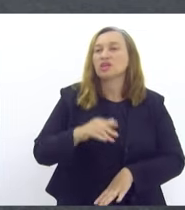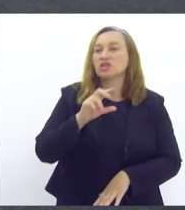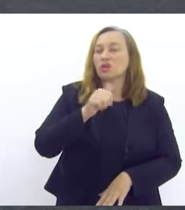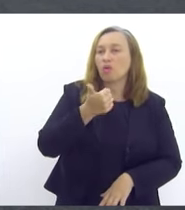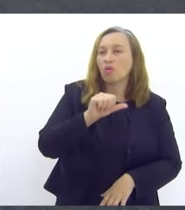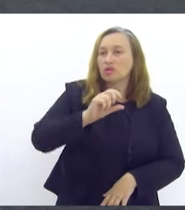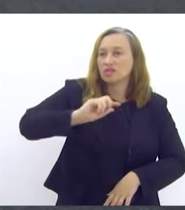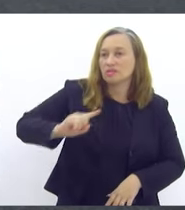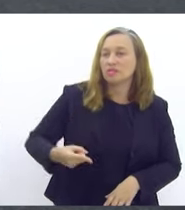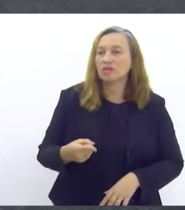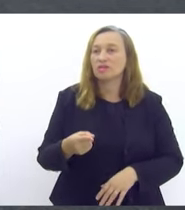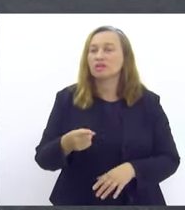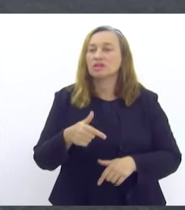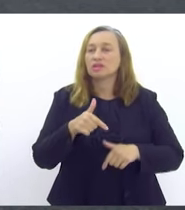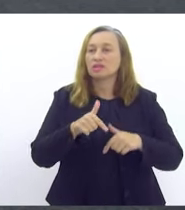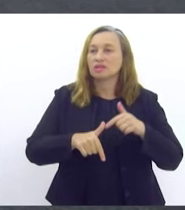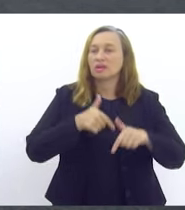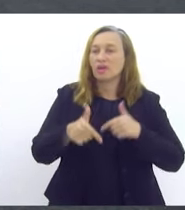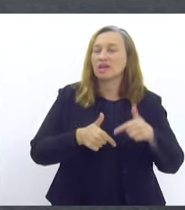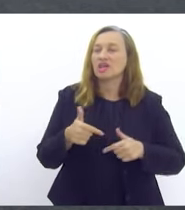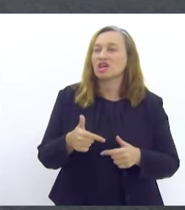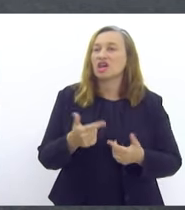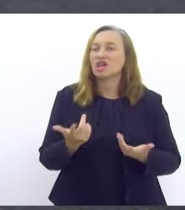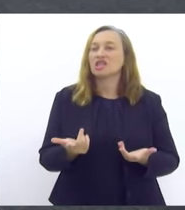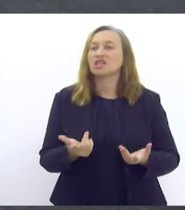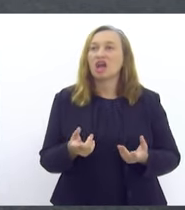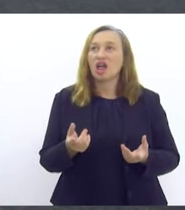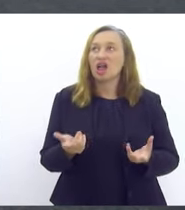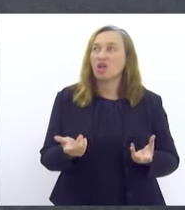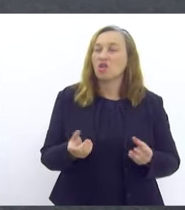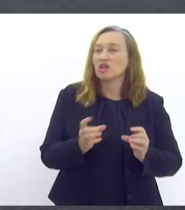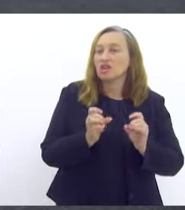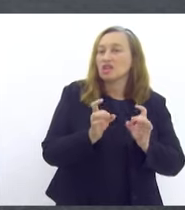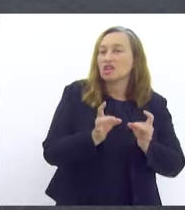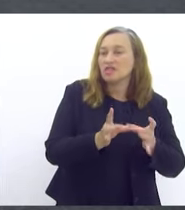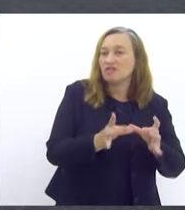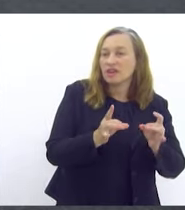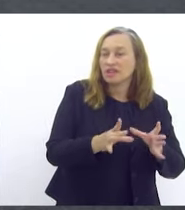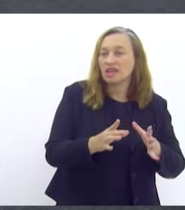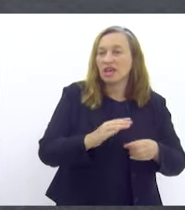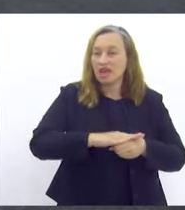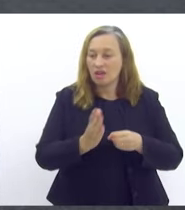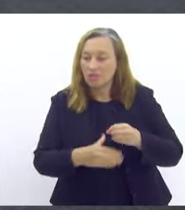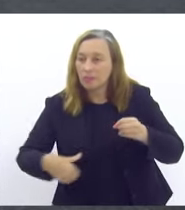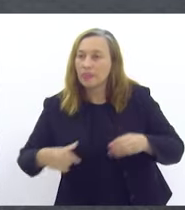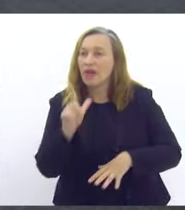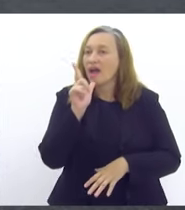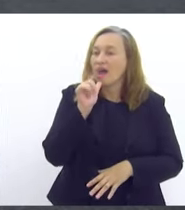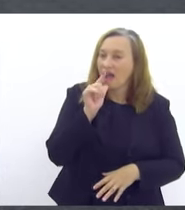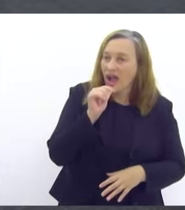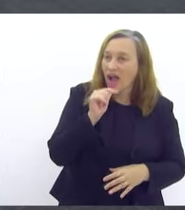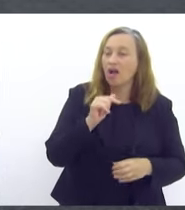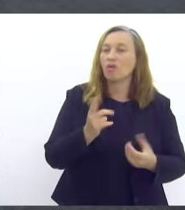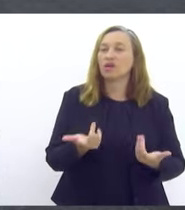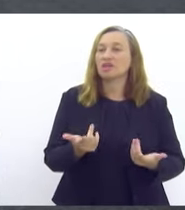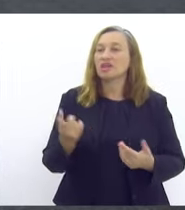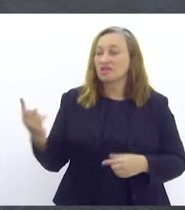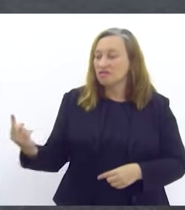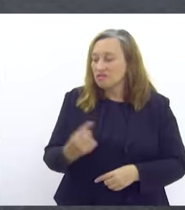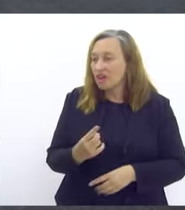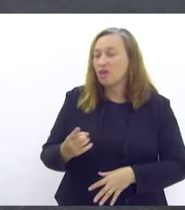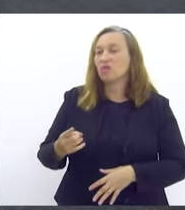novela da privatização da água, do esgoto, do saneamento, a gente está vivendo aqui. Vem o governador com esse